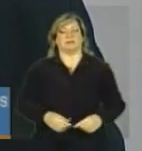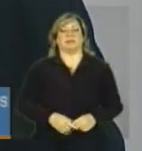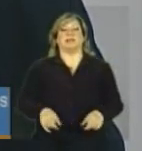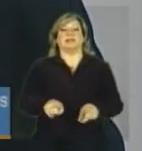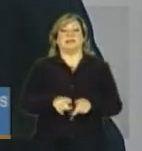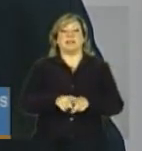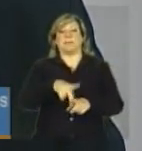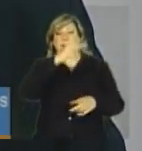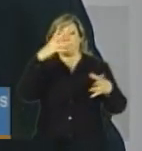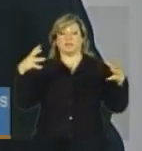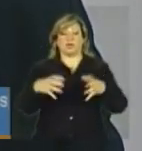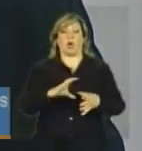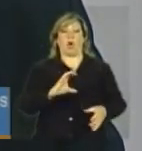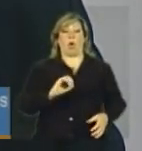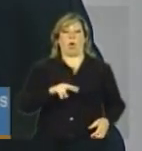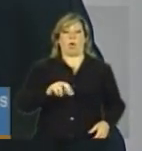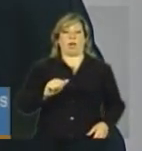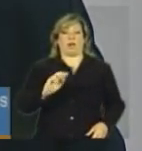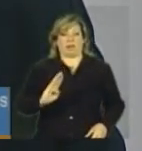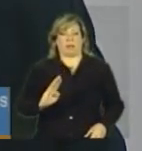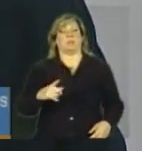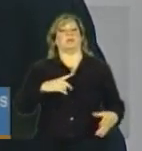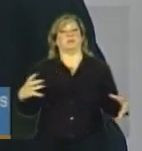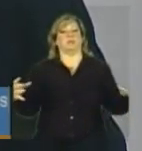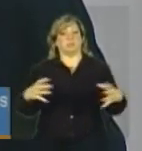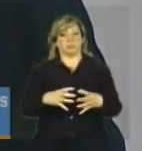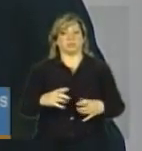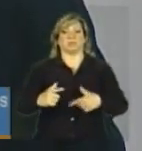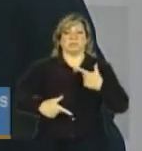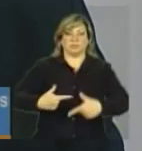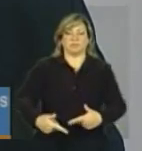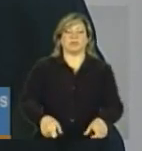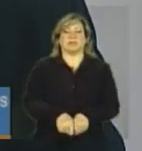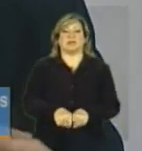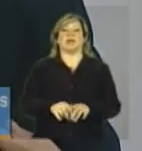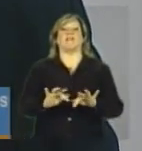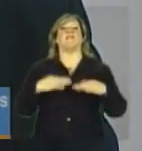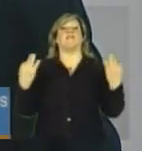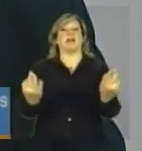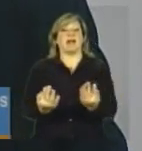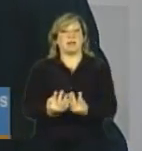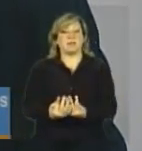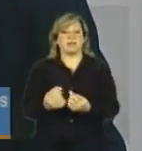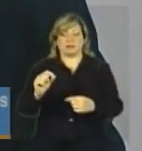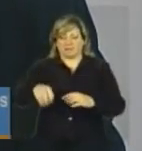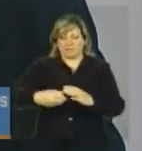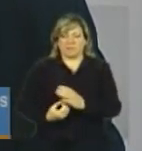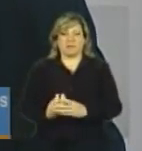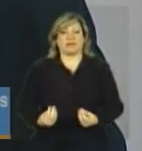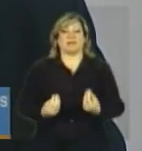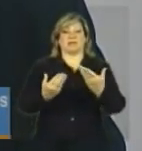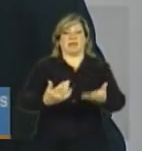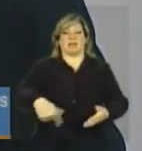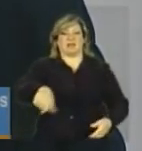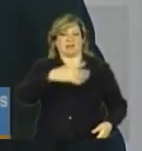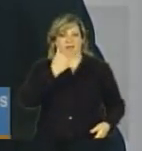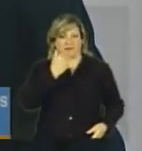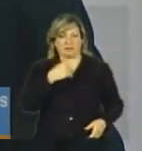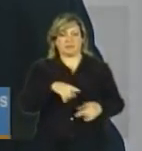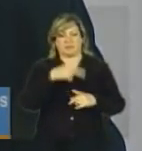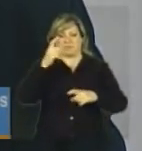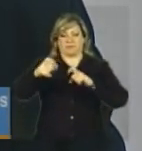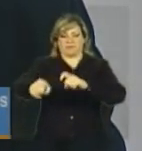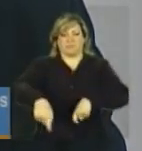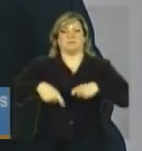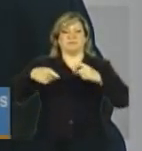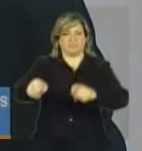pessoas da CONAB, né, das superintendências da CONAB, com as famílias que fornecem os alimentos, portanto, os agricultores familiares